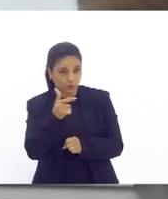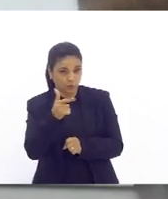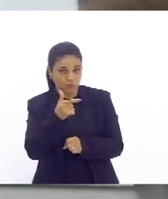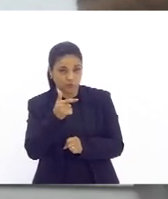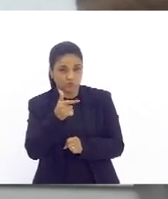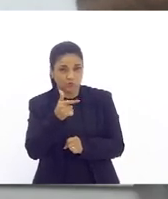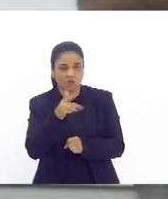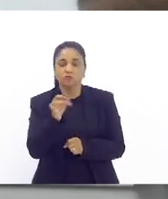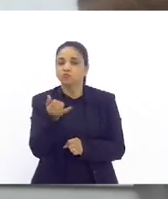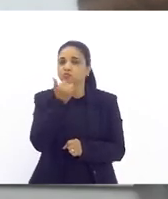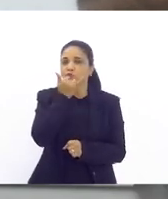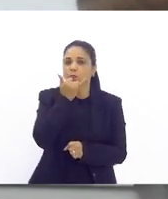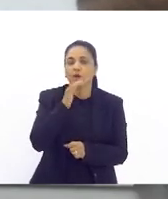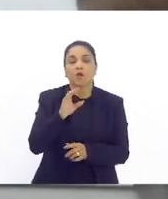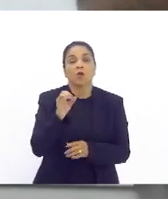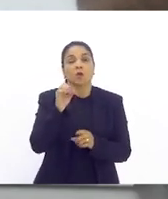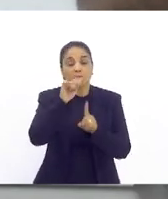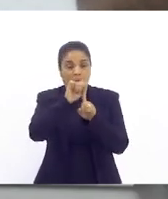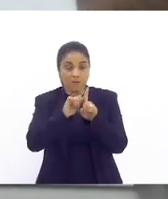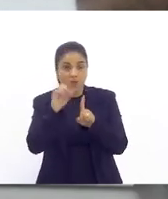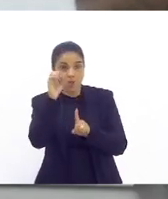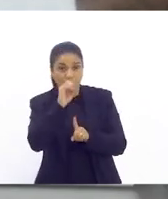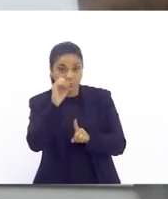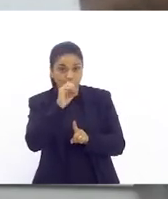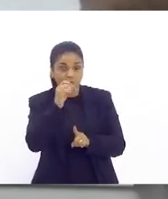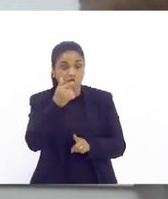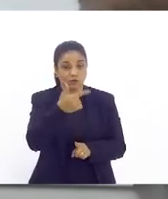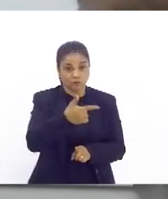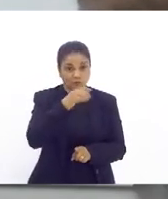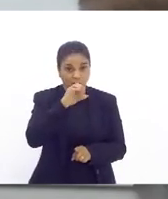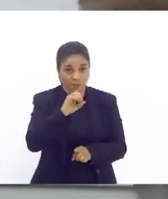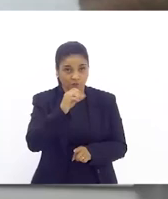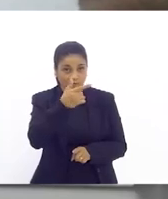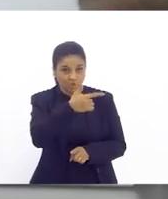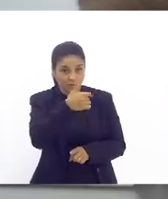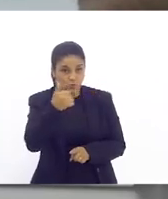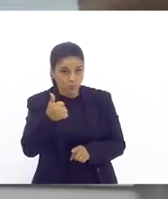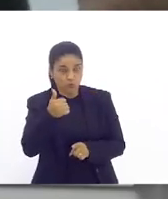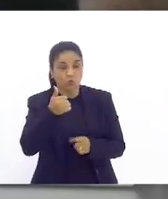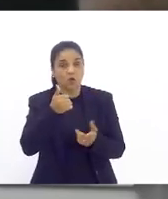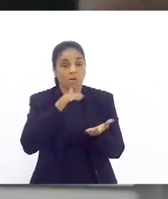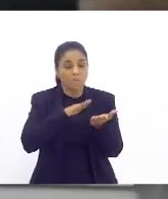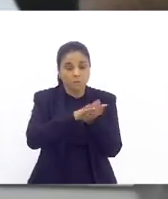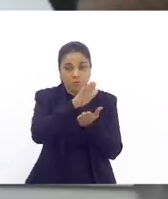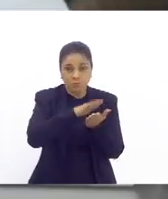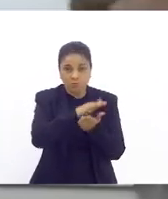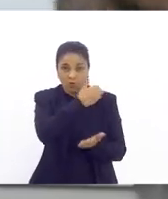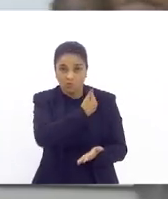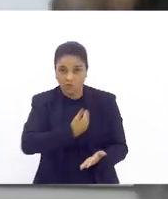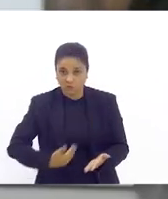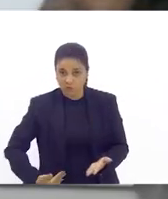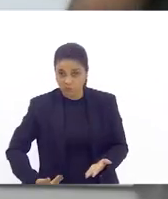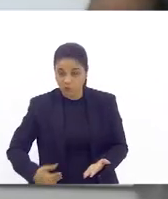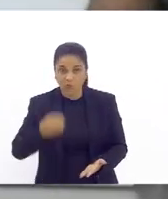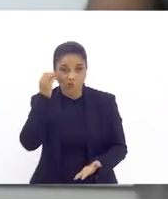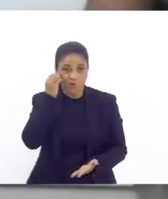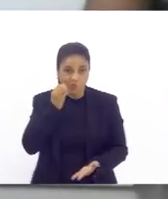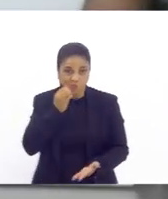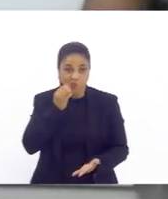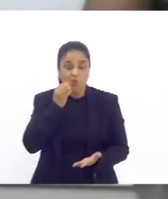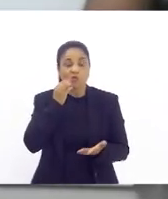desculpe de dois em outubro de 2021 houve uma publicação do Governador no Diário Oficial